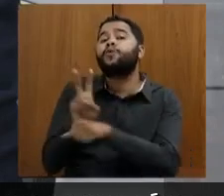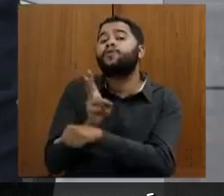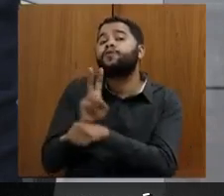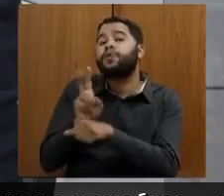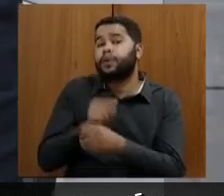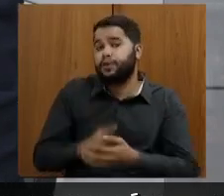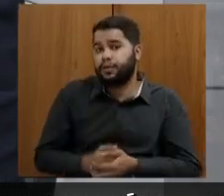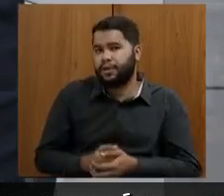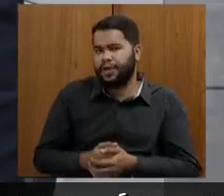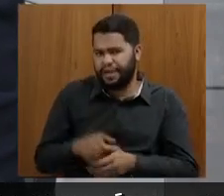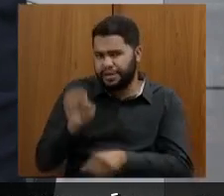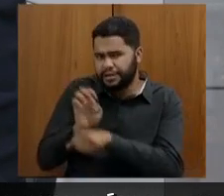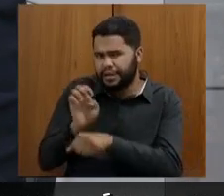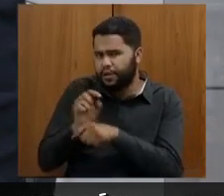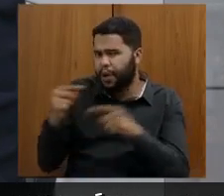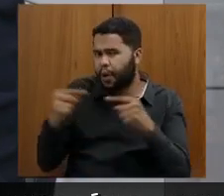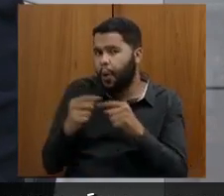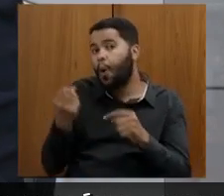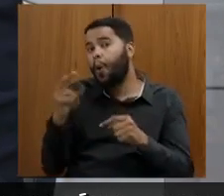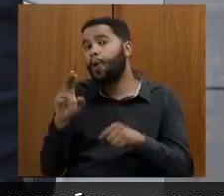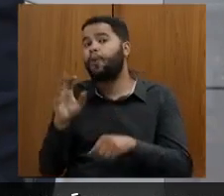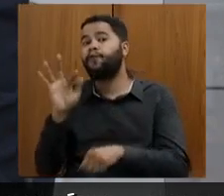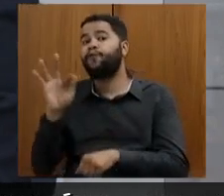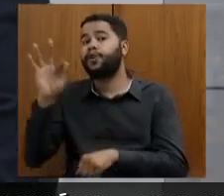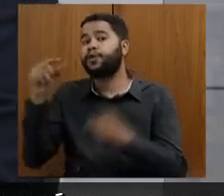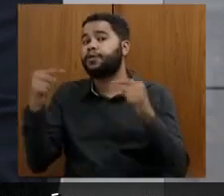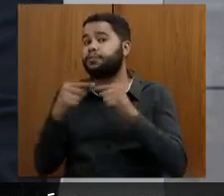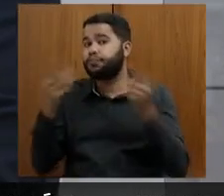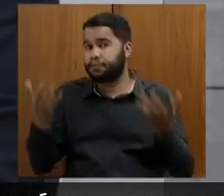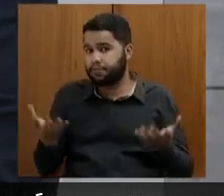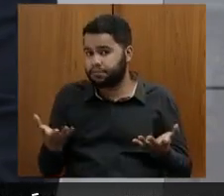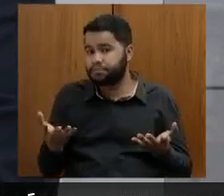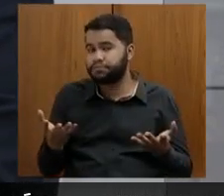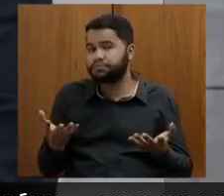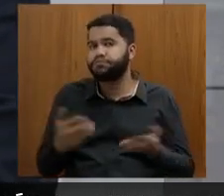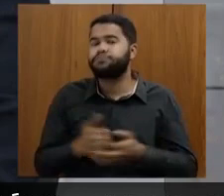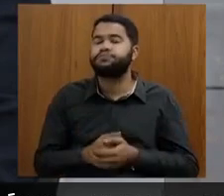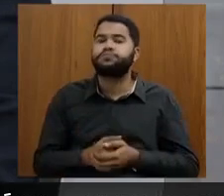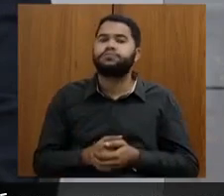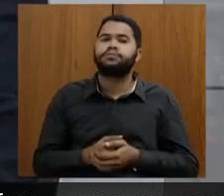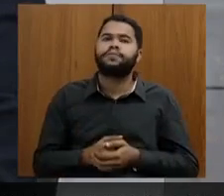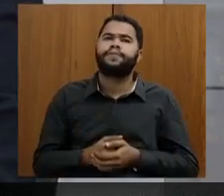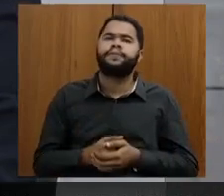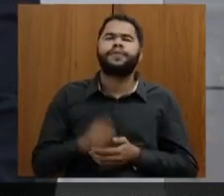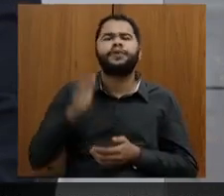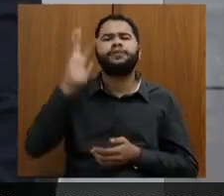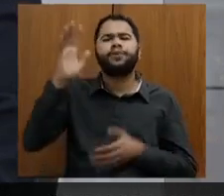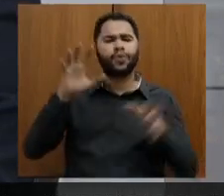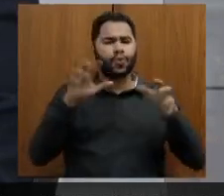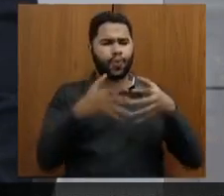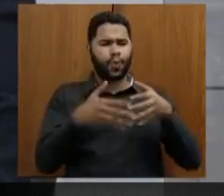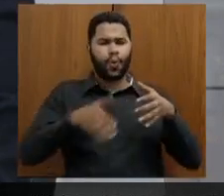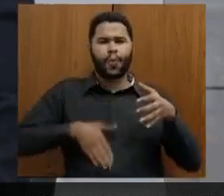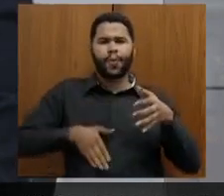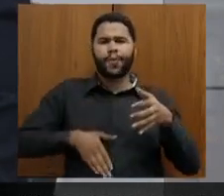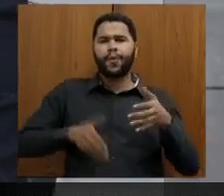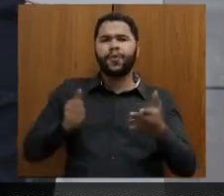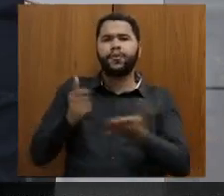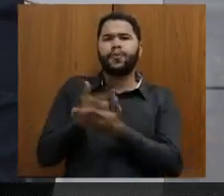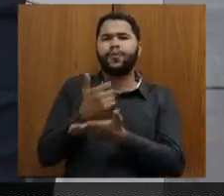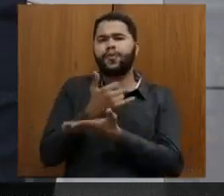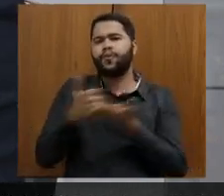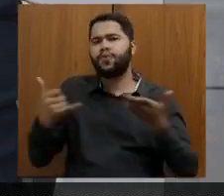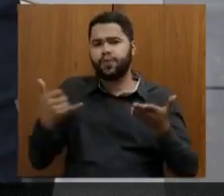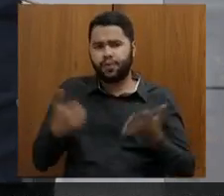Varginha é crime Estadual que ele Federal juntaram lá uma gangue eu fico imaginando que eles queriam roubar para